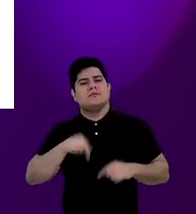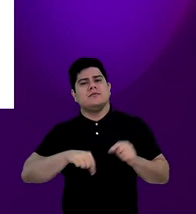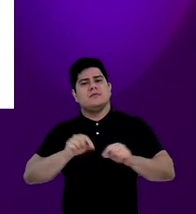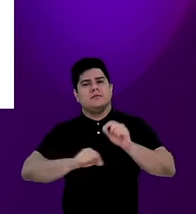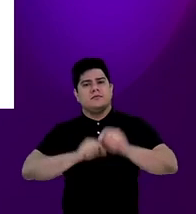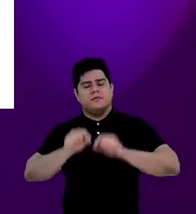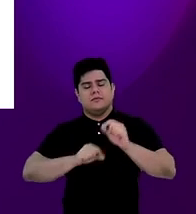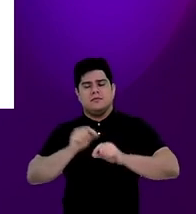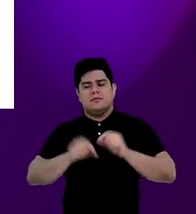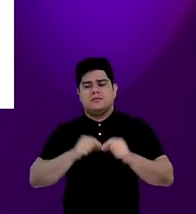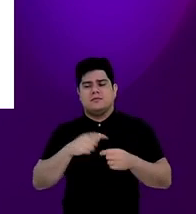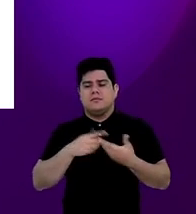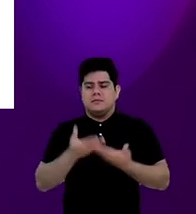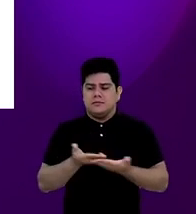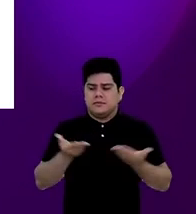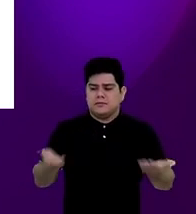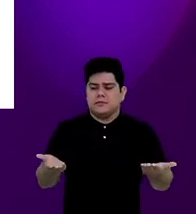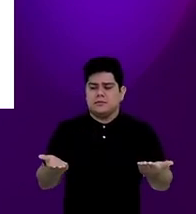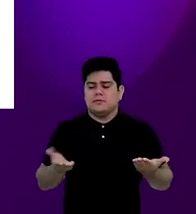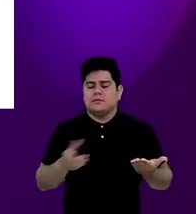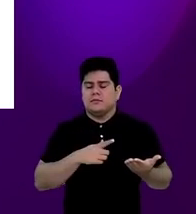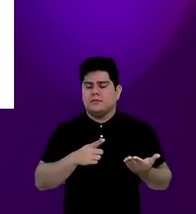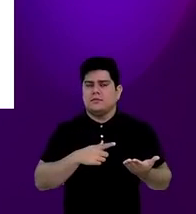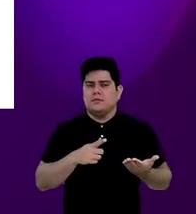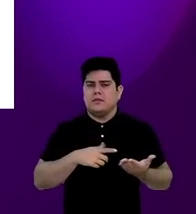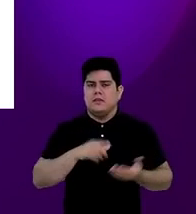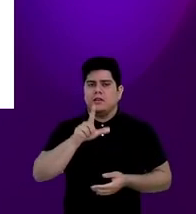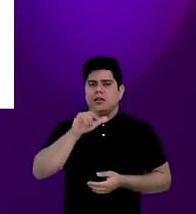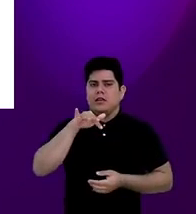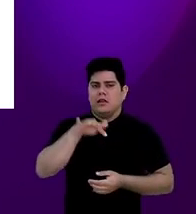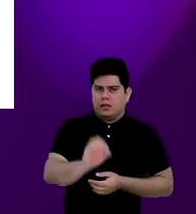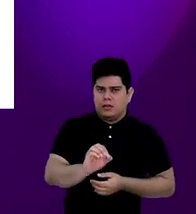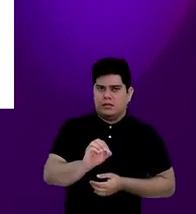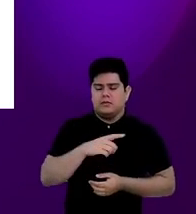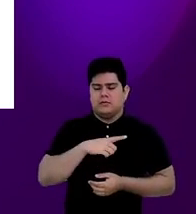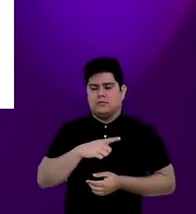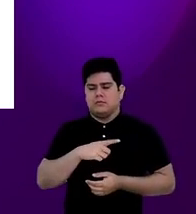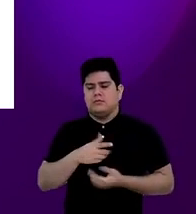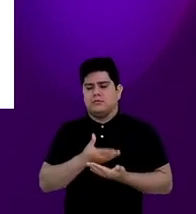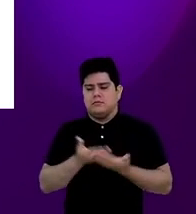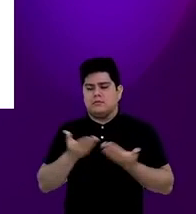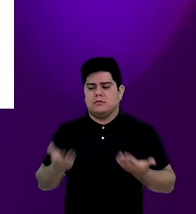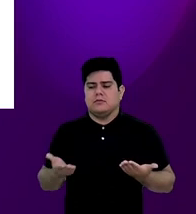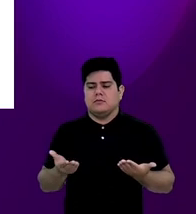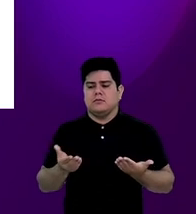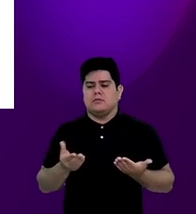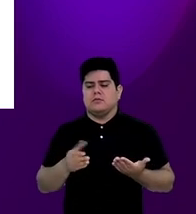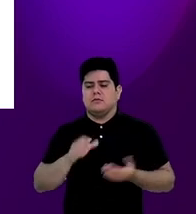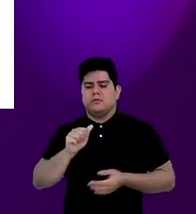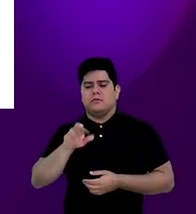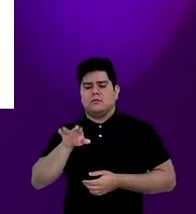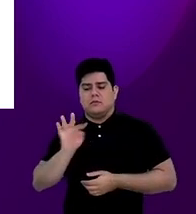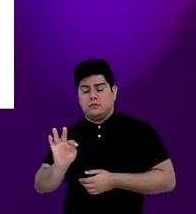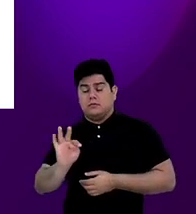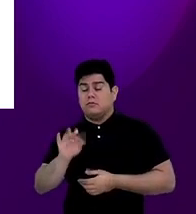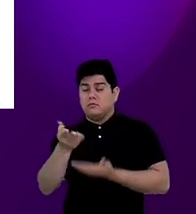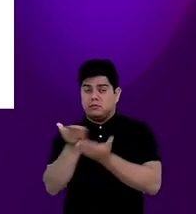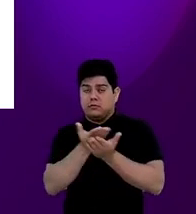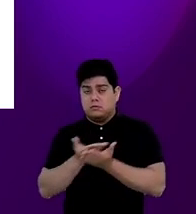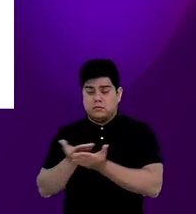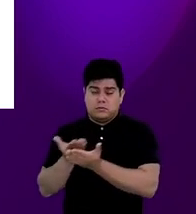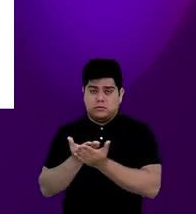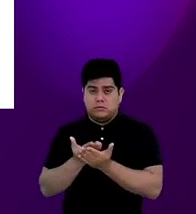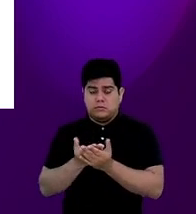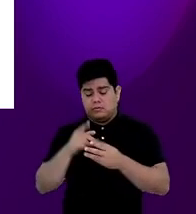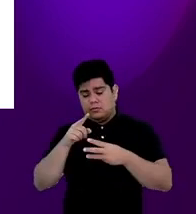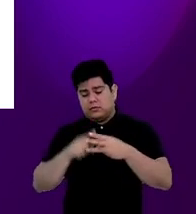de leucoferese, a linfodeposição com fludarabina e ciclofosfamida e infusão de CAR-T. Esse estudo explorou 3